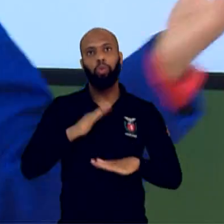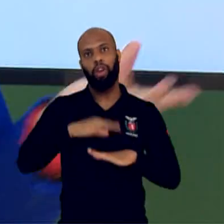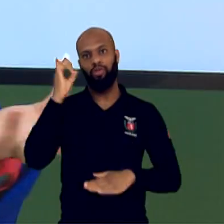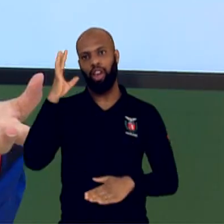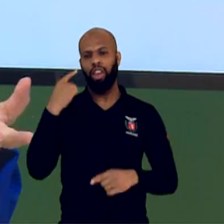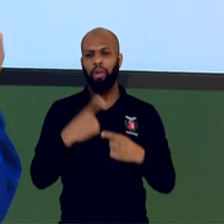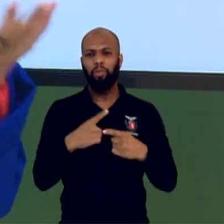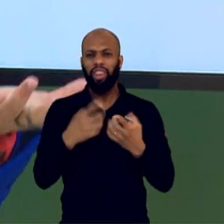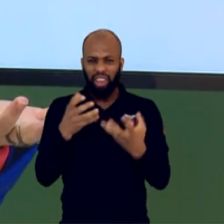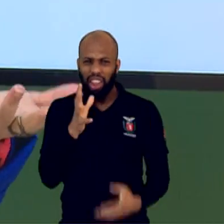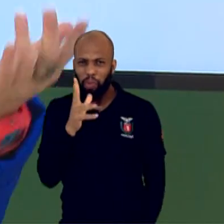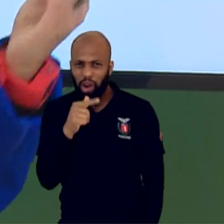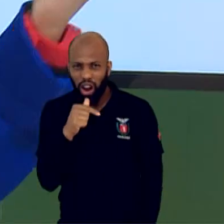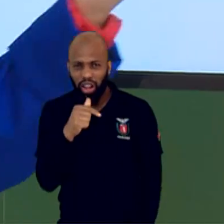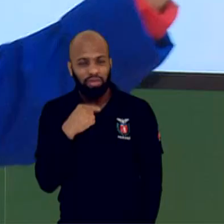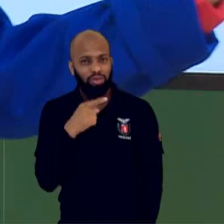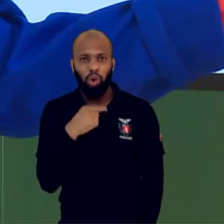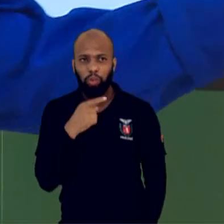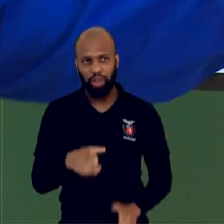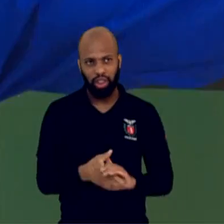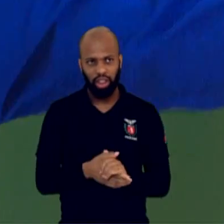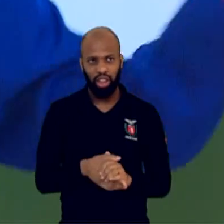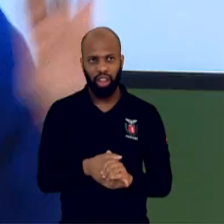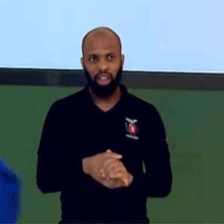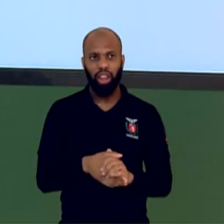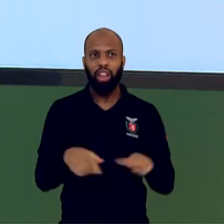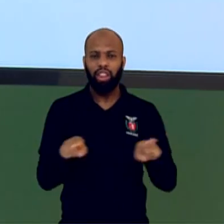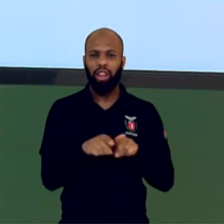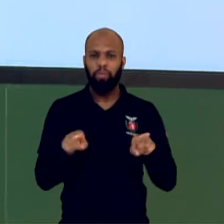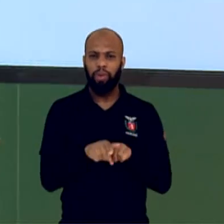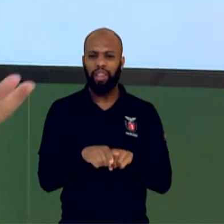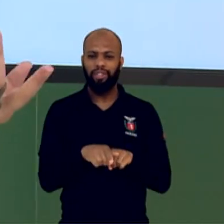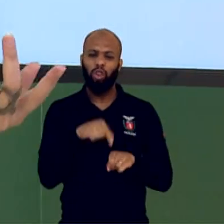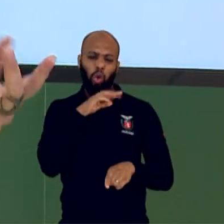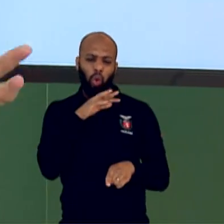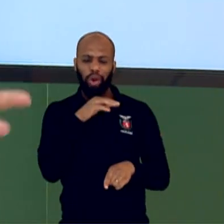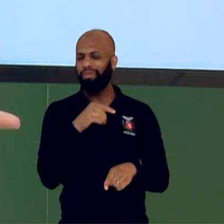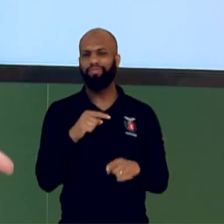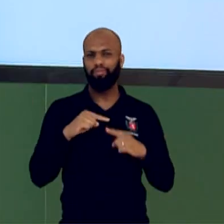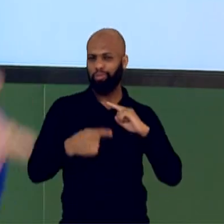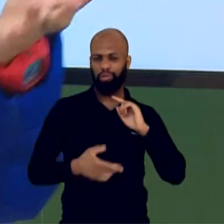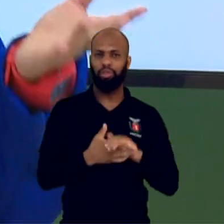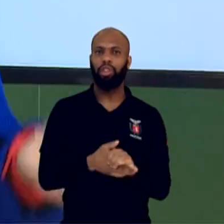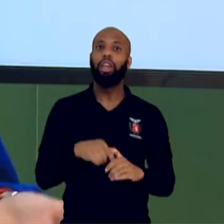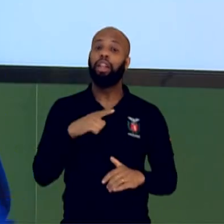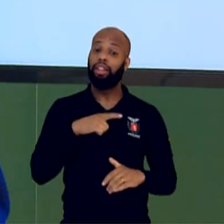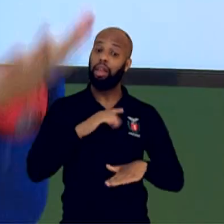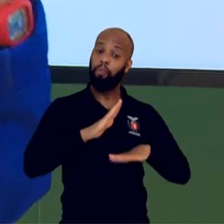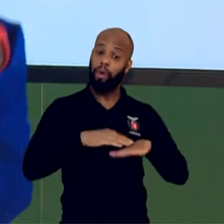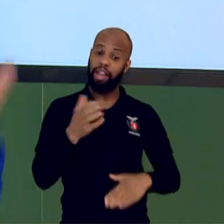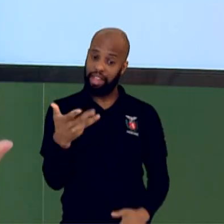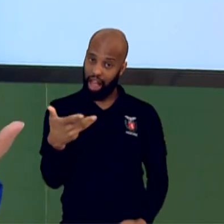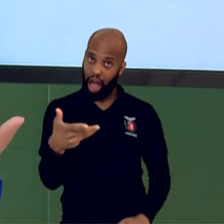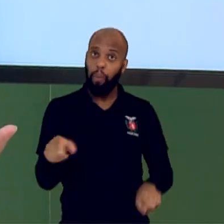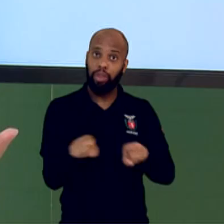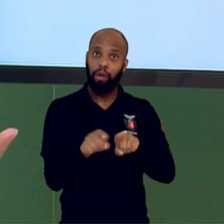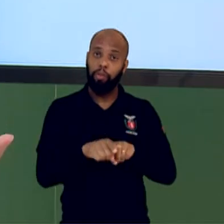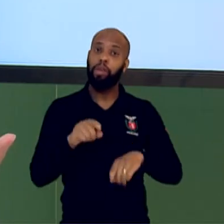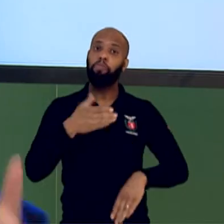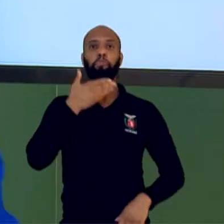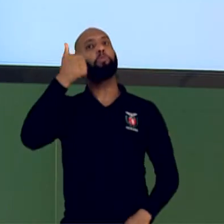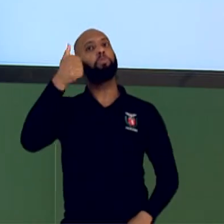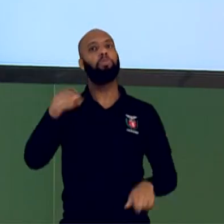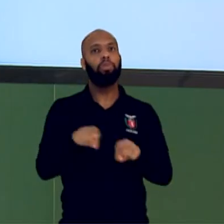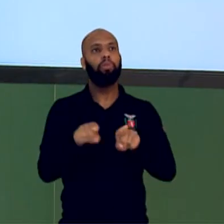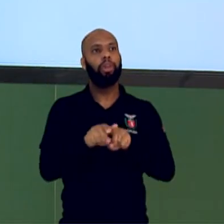deixar menos rápido, não faz sentido. Você não vai deixar menos eficiente, também não faz sentido. Então você tem que deixar mais rápido e mais